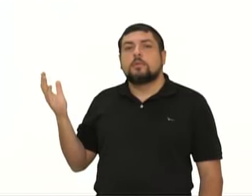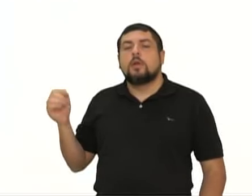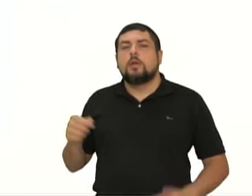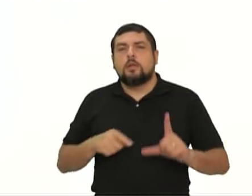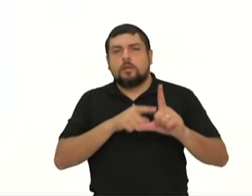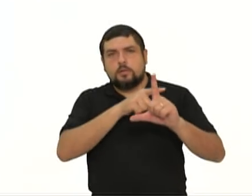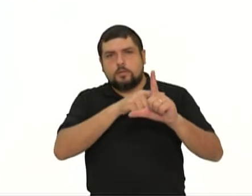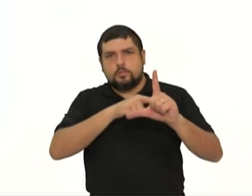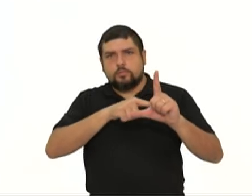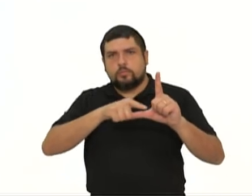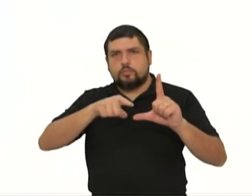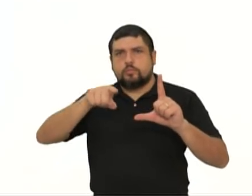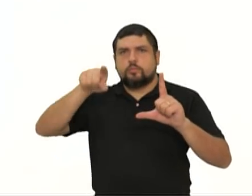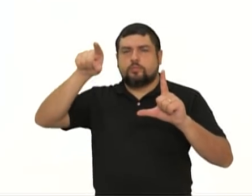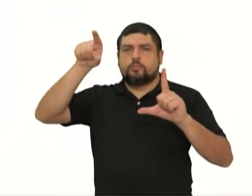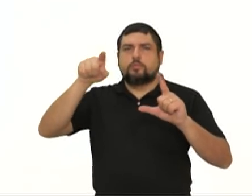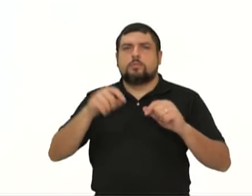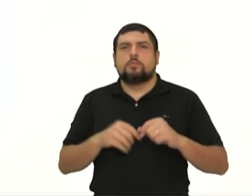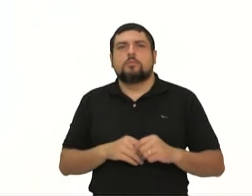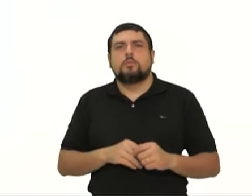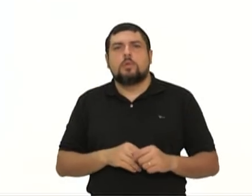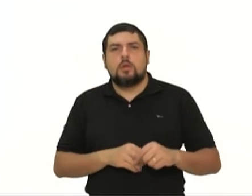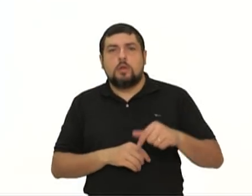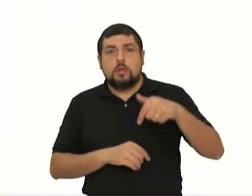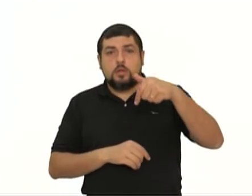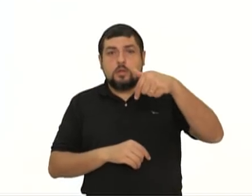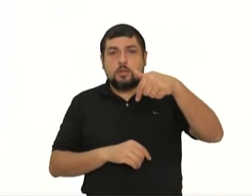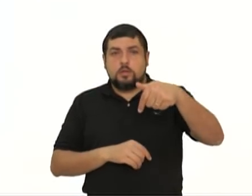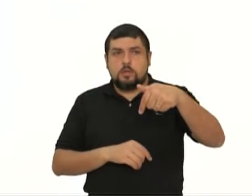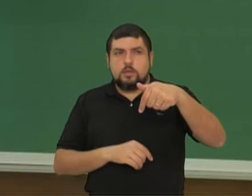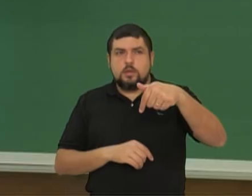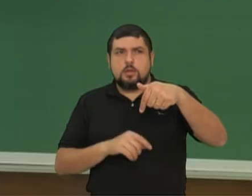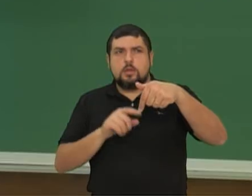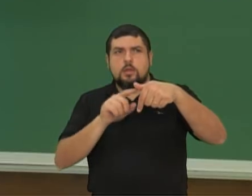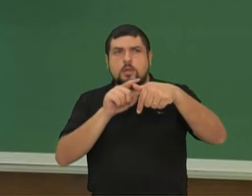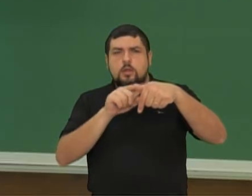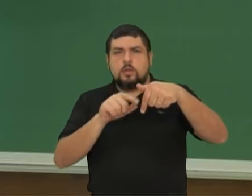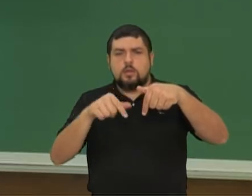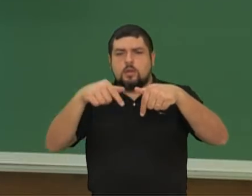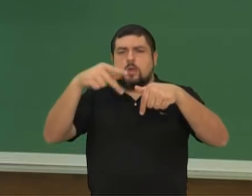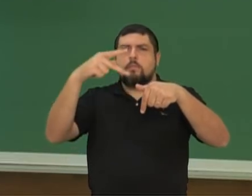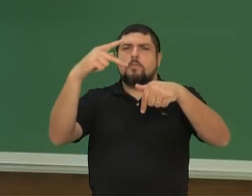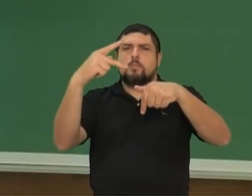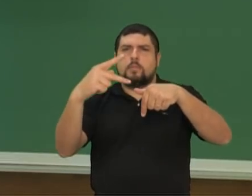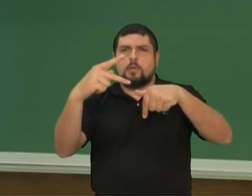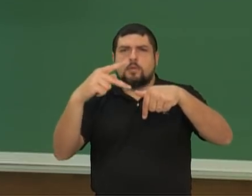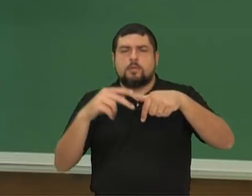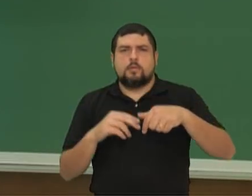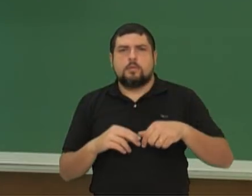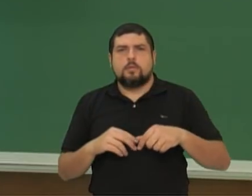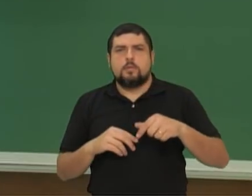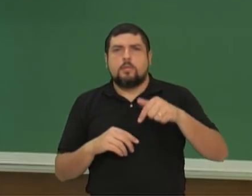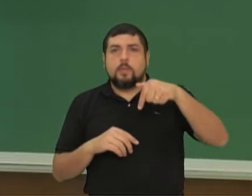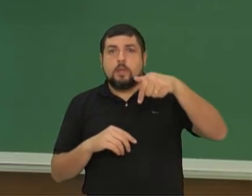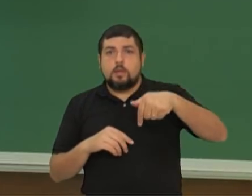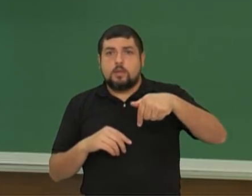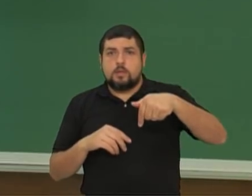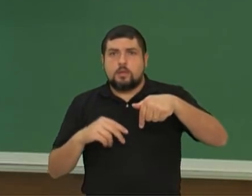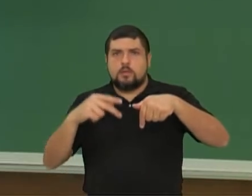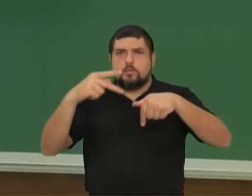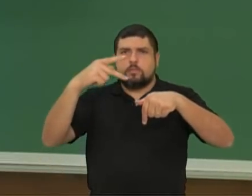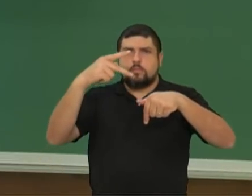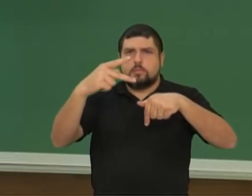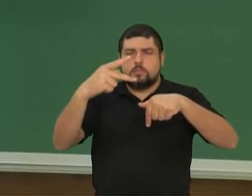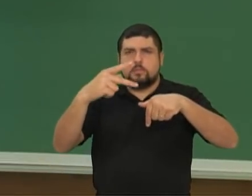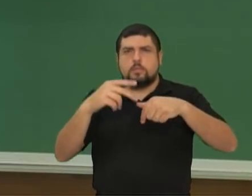Crescente, né? 7 elevado a P. Aqui nós temos uma variável P. 7 elevado a P, 7 que é a